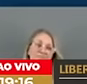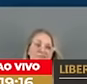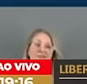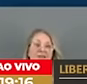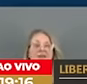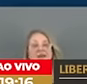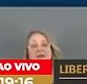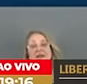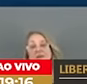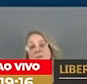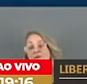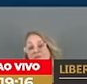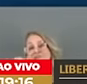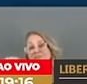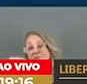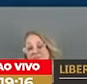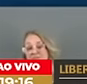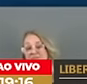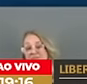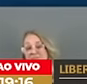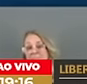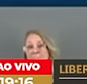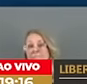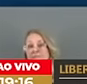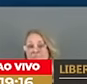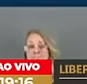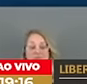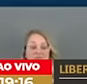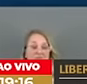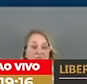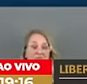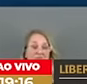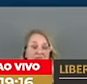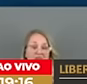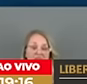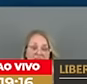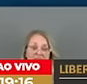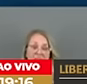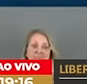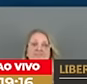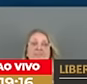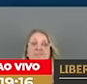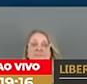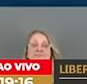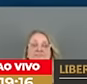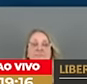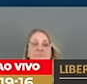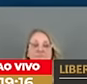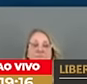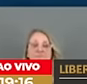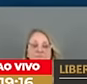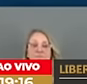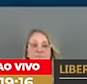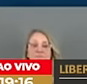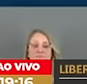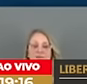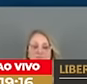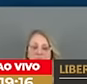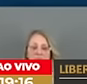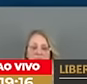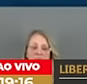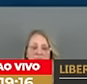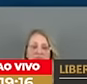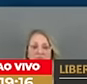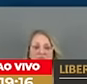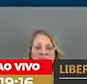dessa semana mais duas frases entrarão para aquele roll de frases que o brasileiro nunca vai